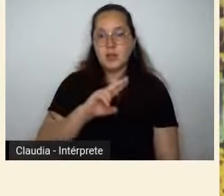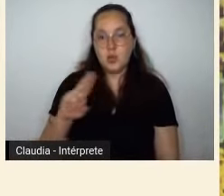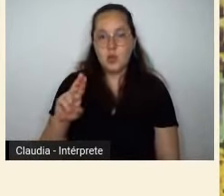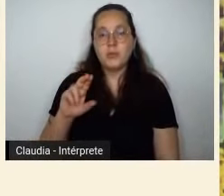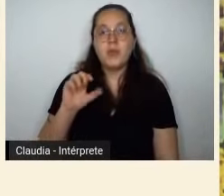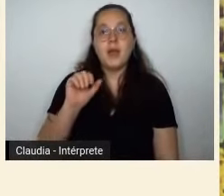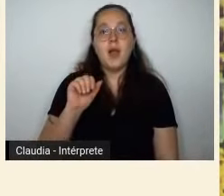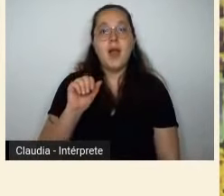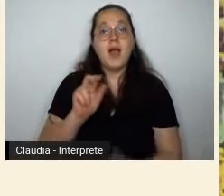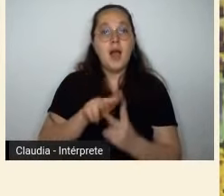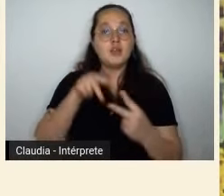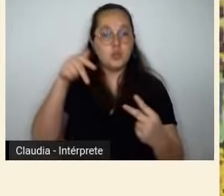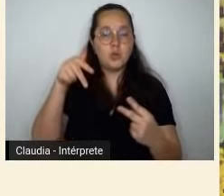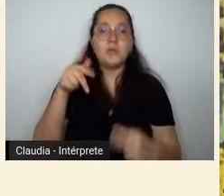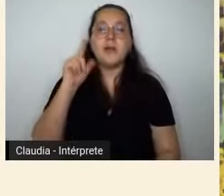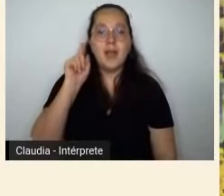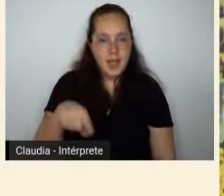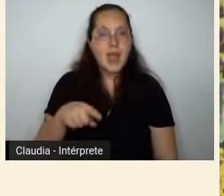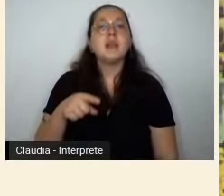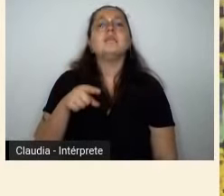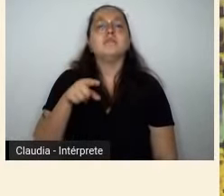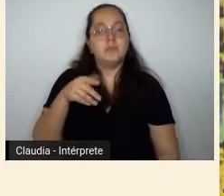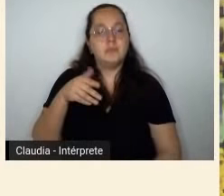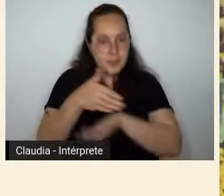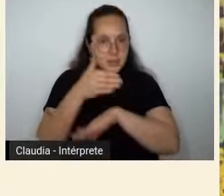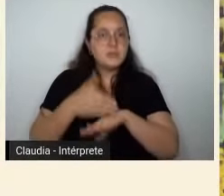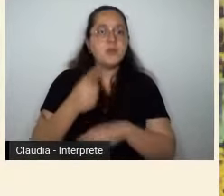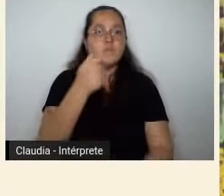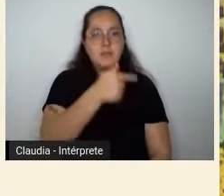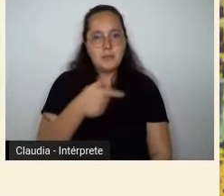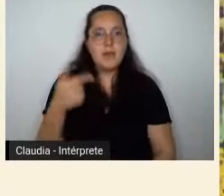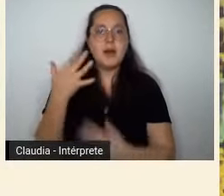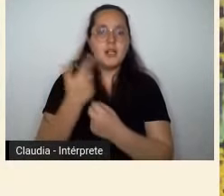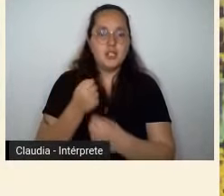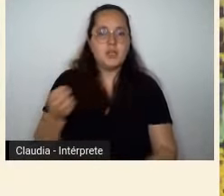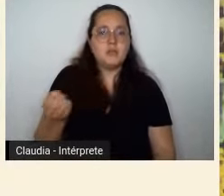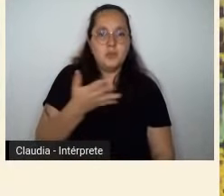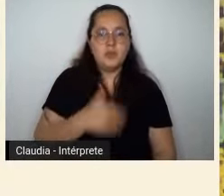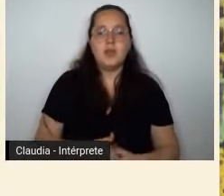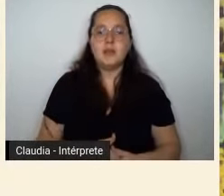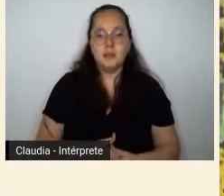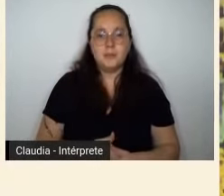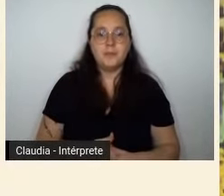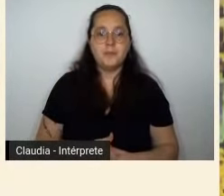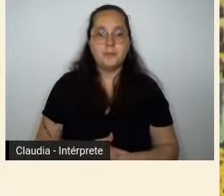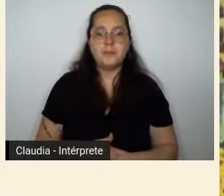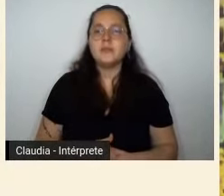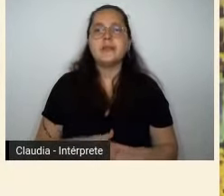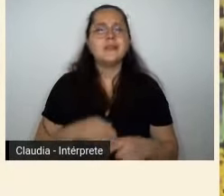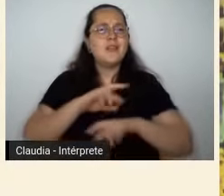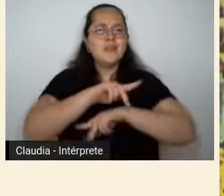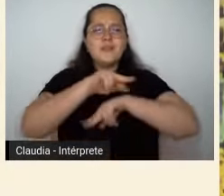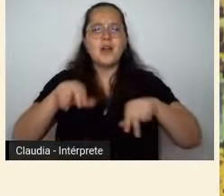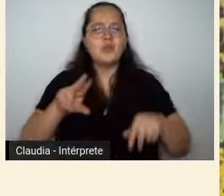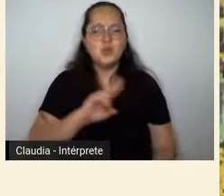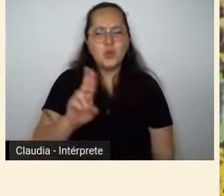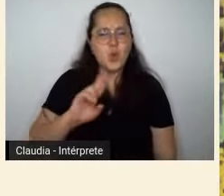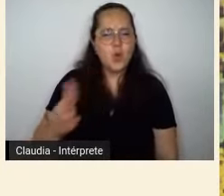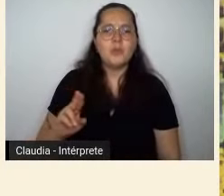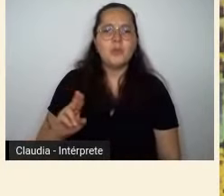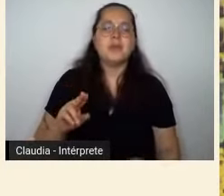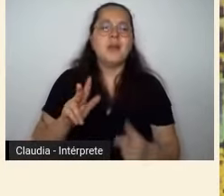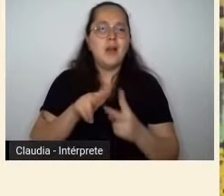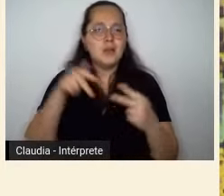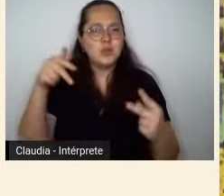lá na semana da arte moderna né a sombra Petrópolis ou os trabalhadores o nome é meio